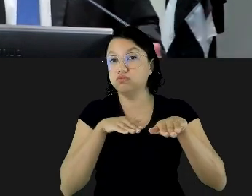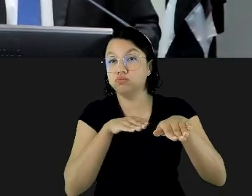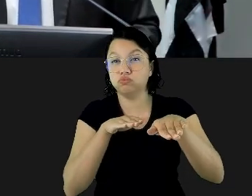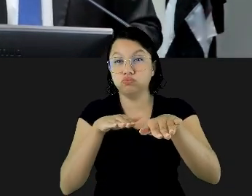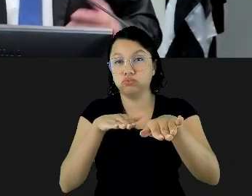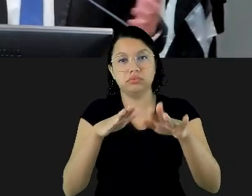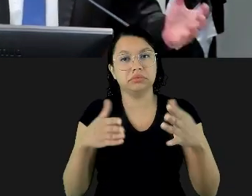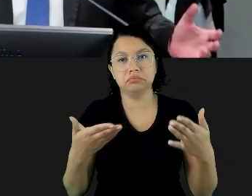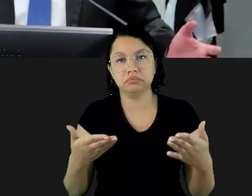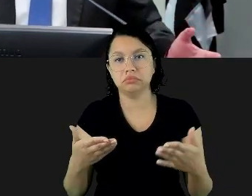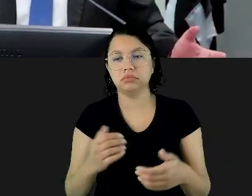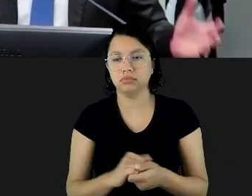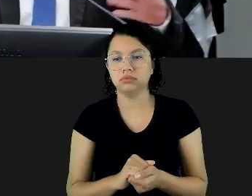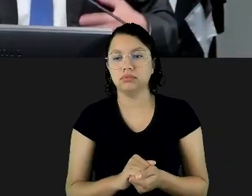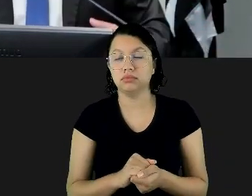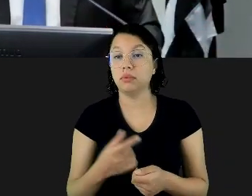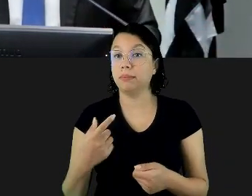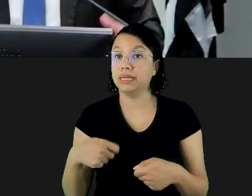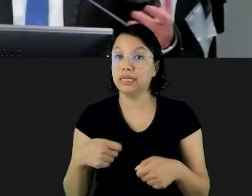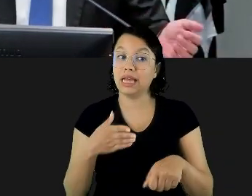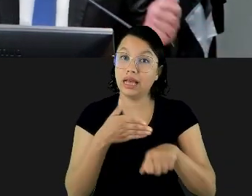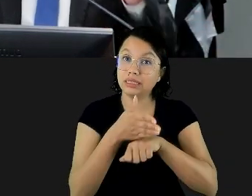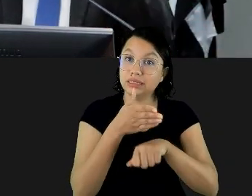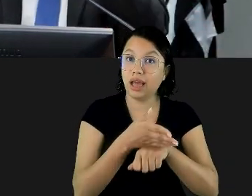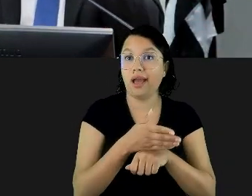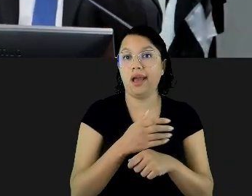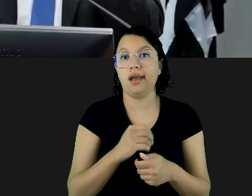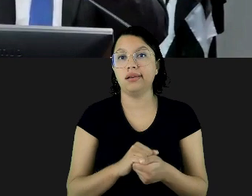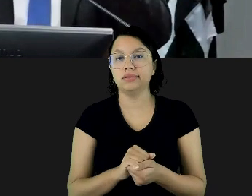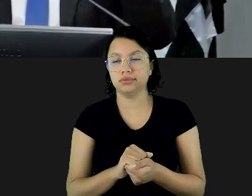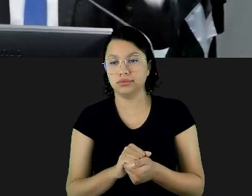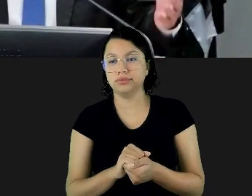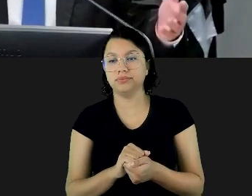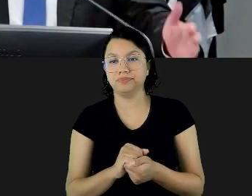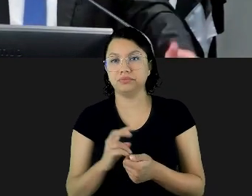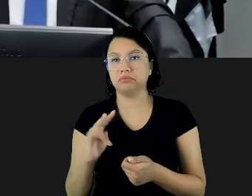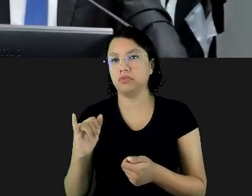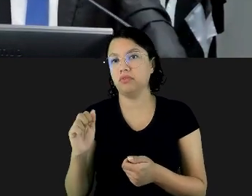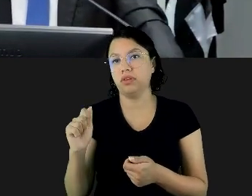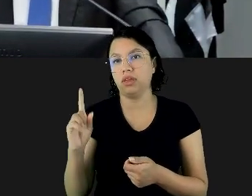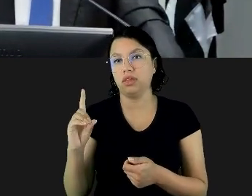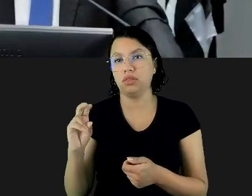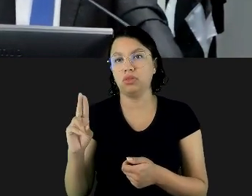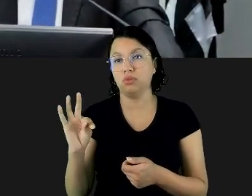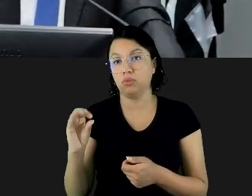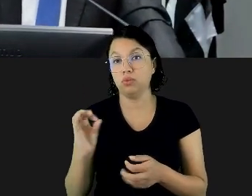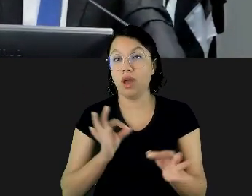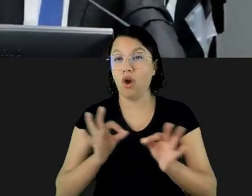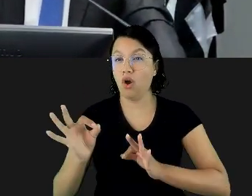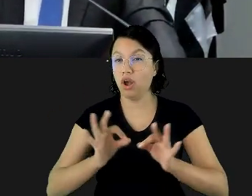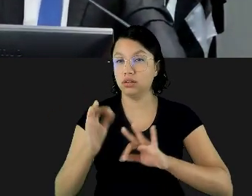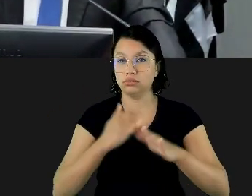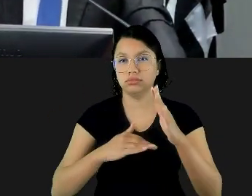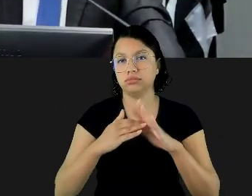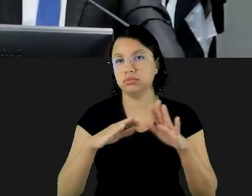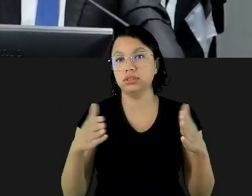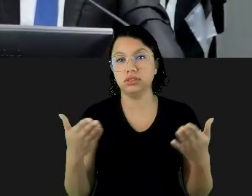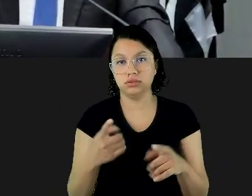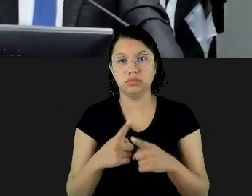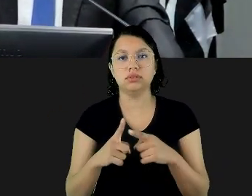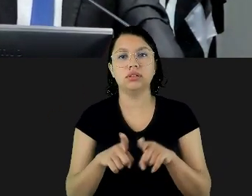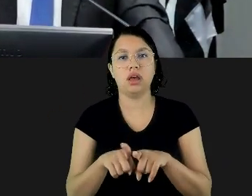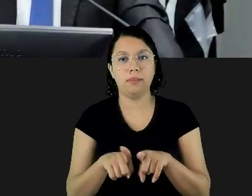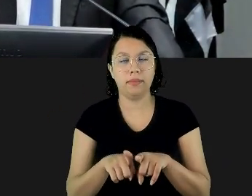ter acessos, alças, viadutos, para poder organizar isso tudo. Isso também é um desafio para a